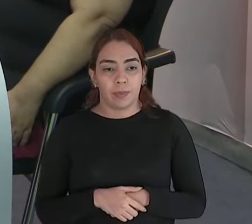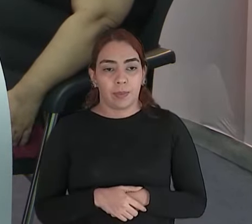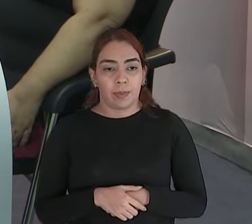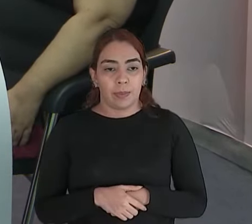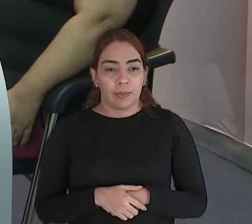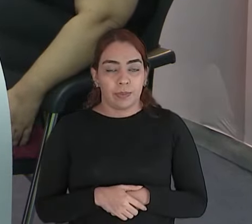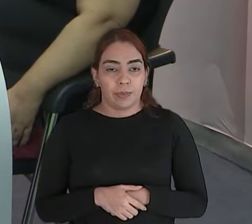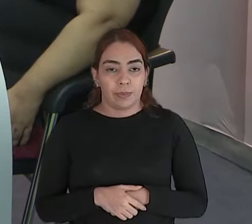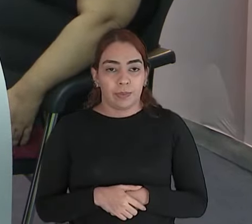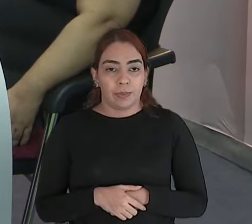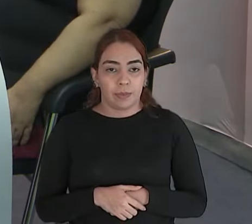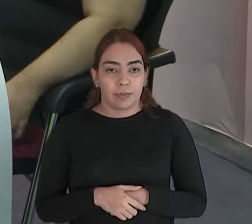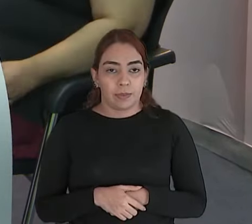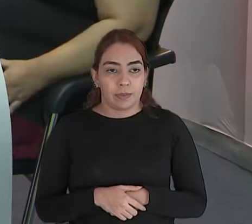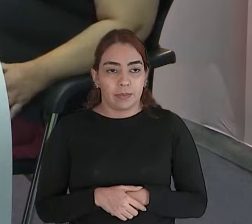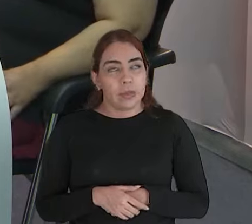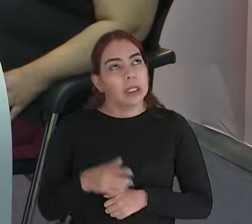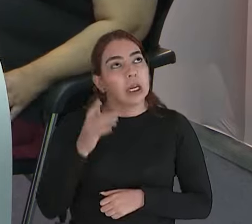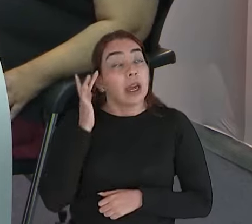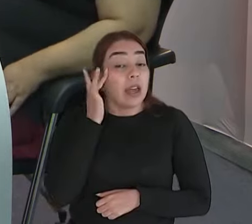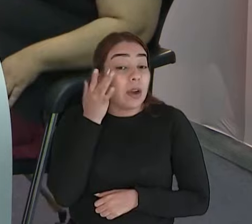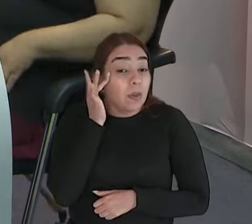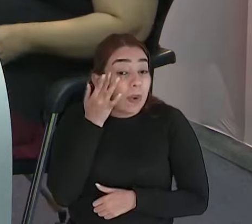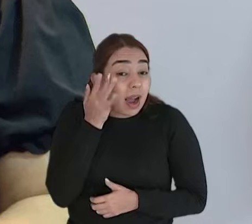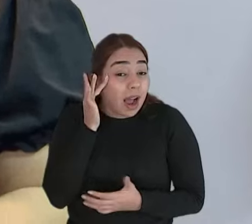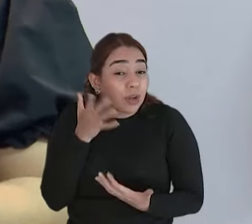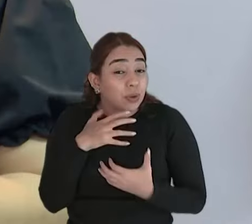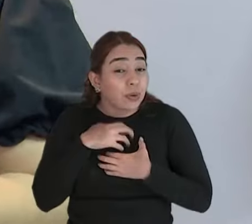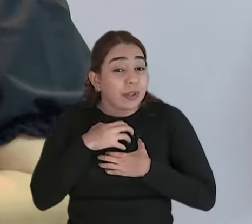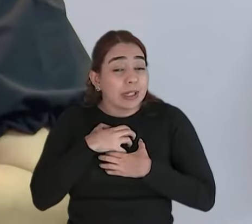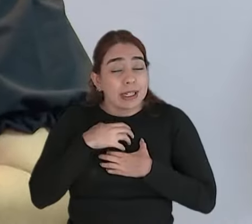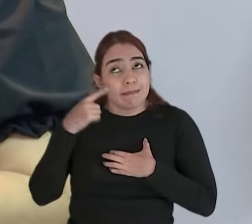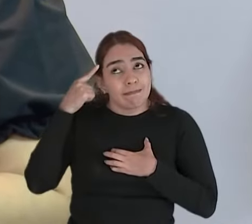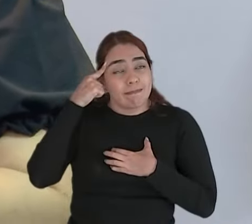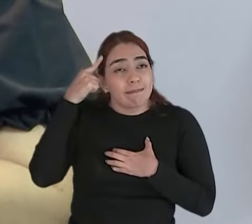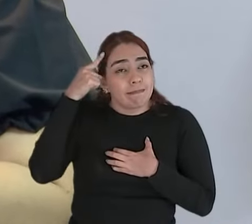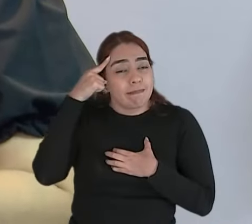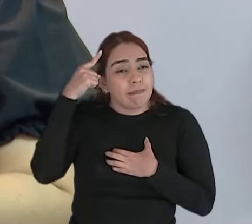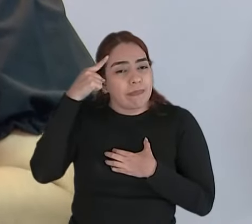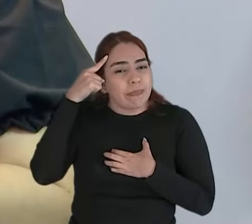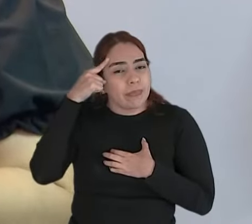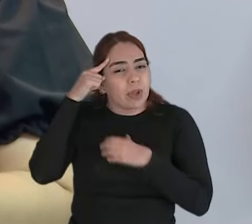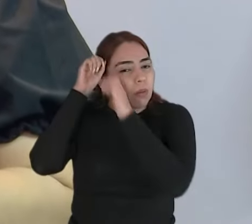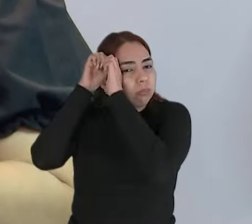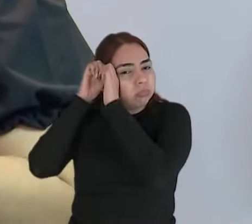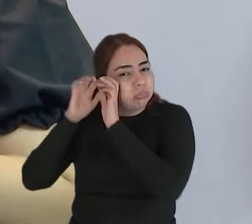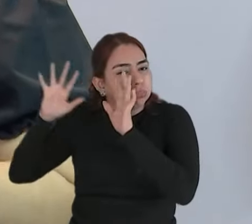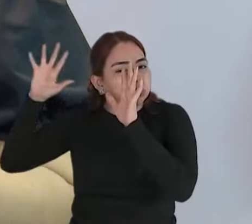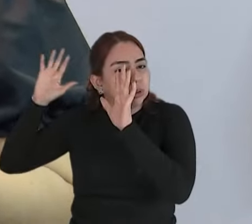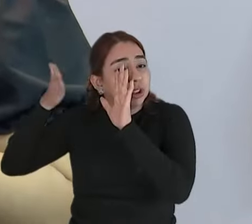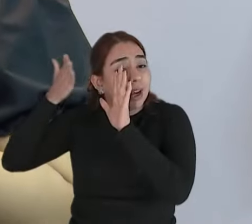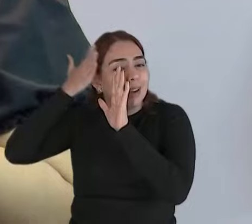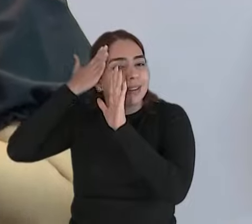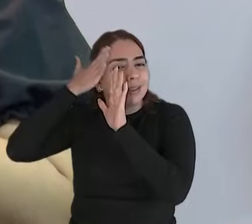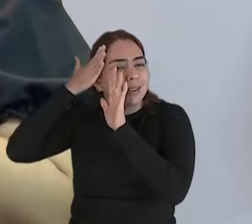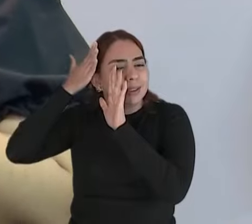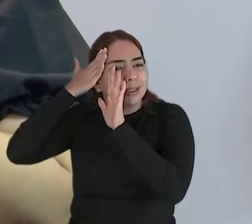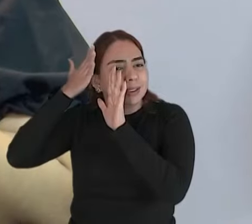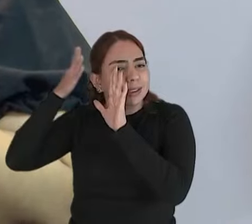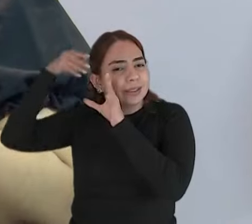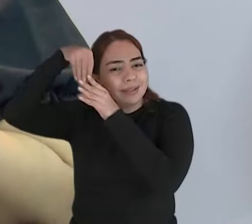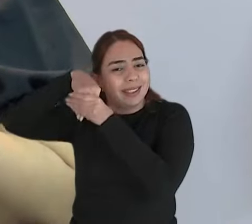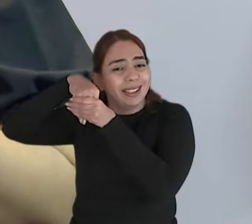acho que foi algo meio inconsciente, né? Eu segui por esse caminho aí, ao meu